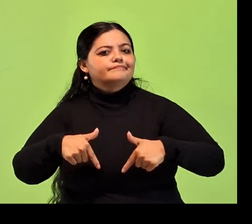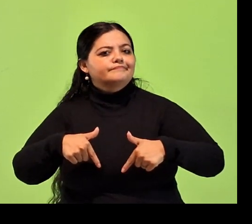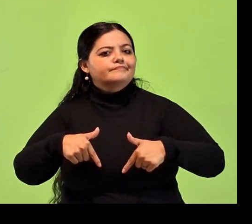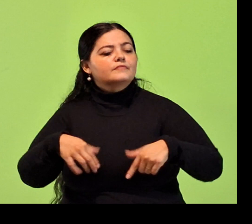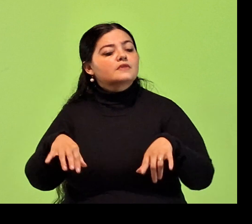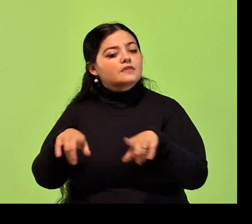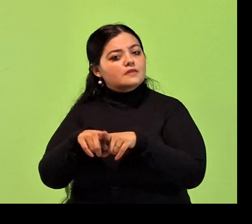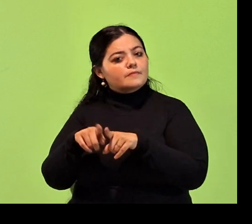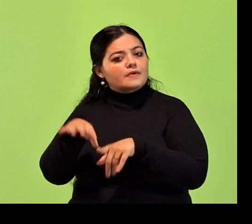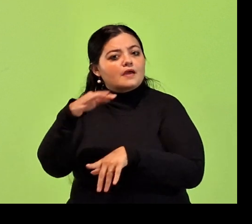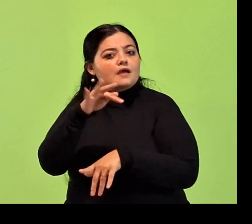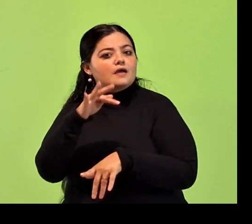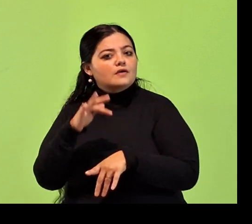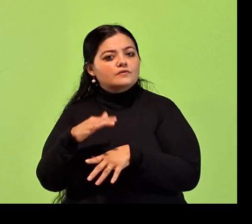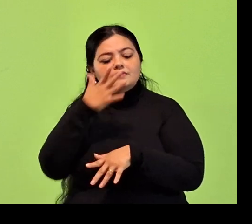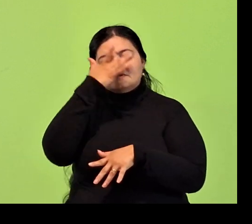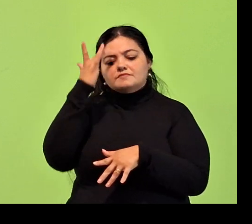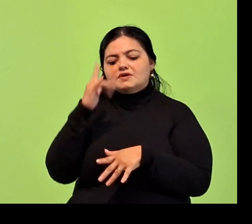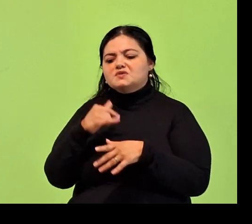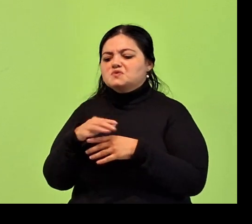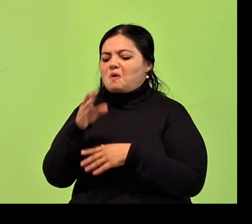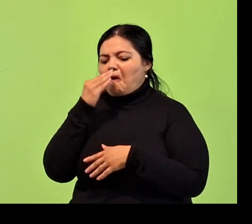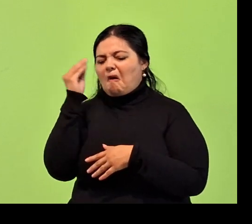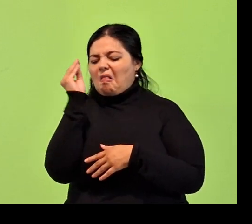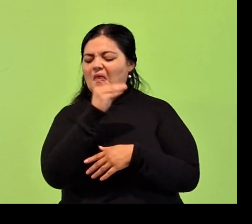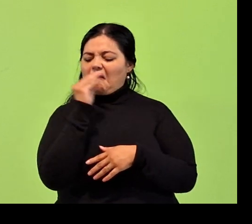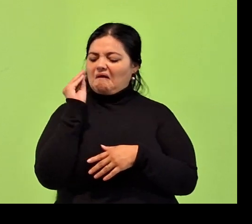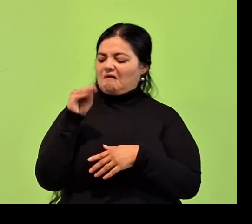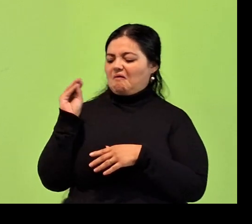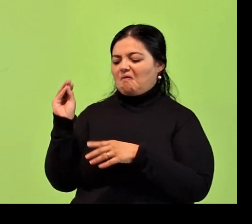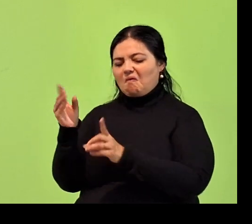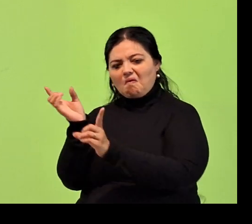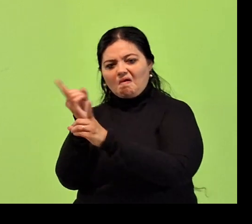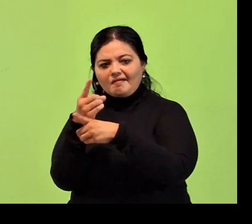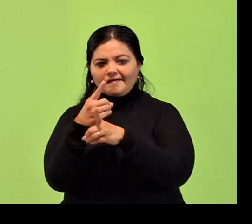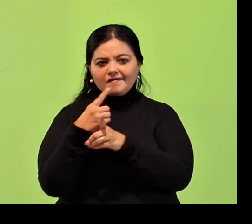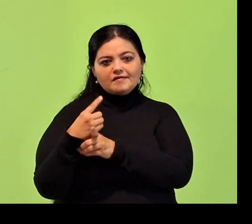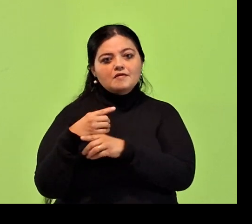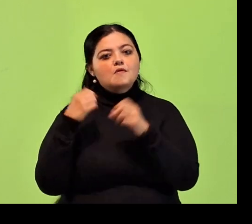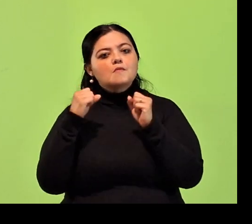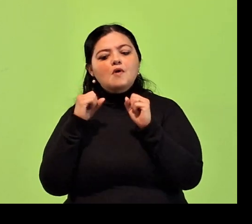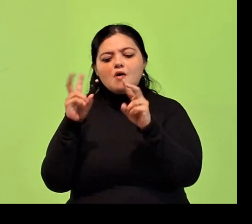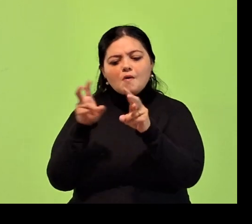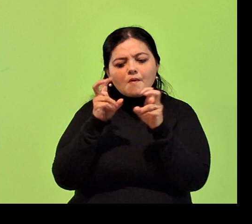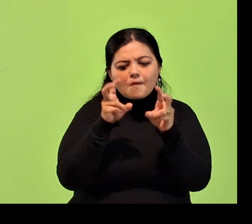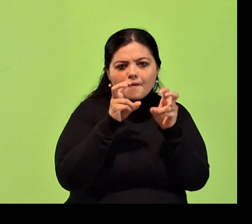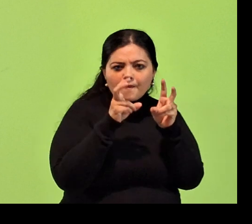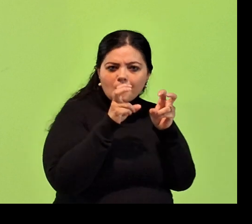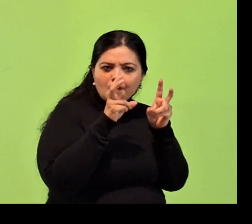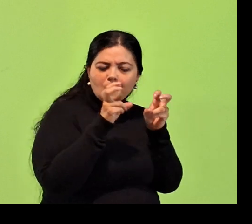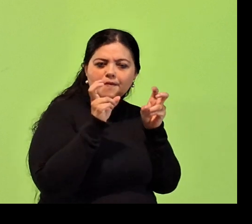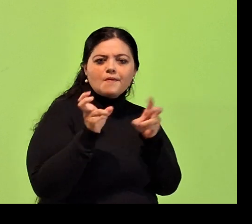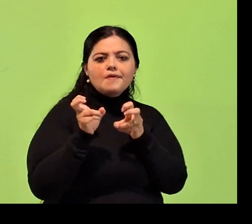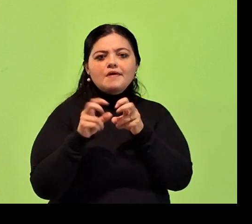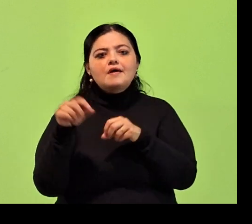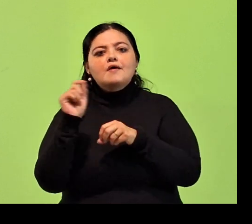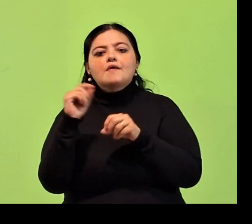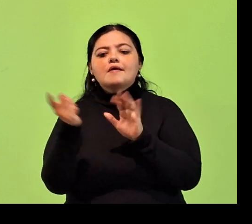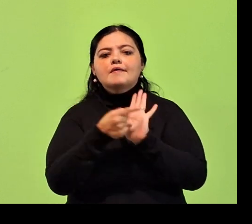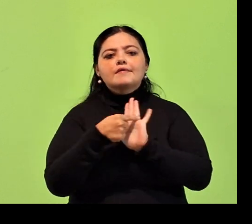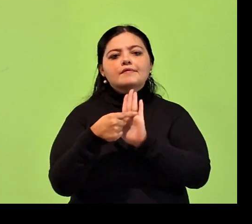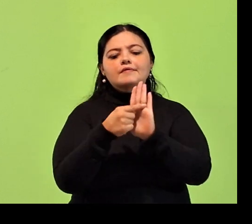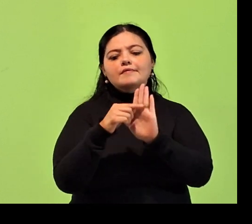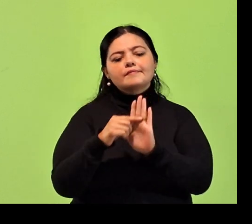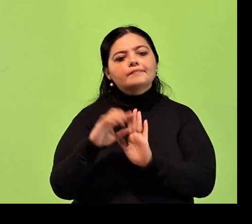a dor dos que são postos à margem. Esse ideal pode ser visto em sua totalidade em nossa pentalogia As